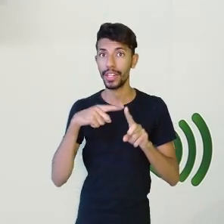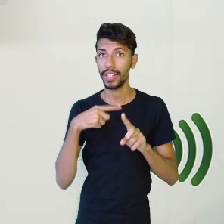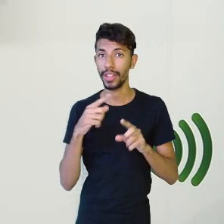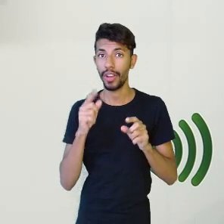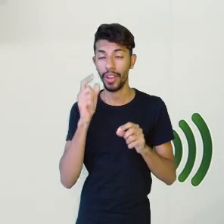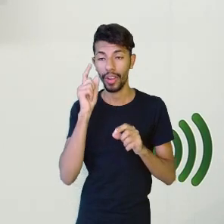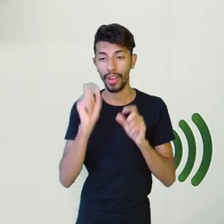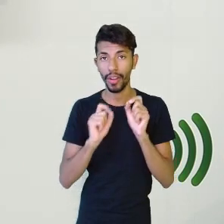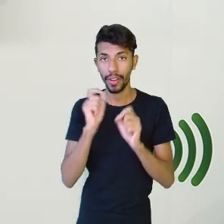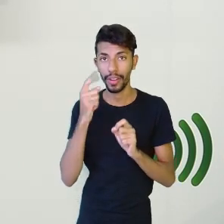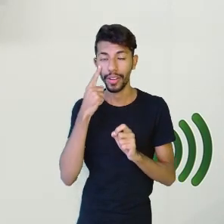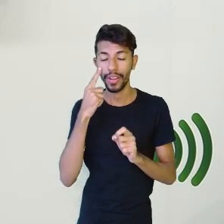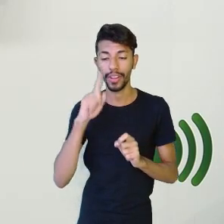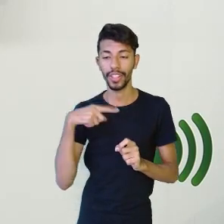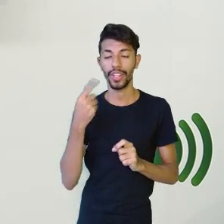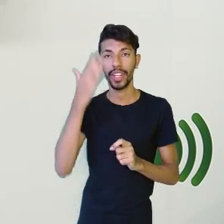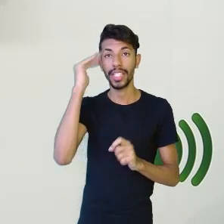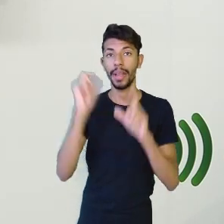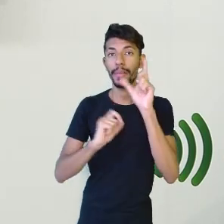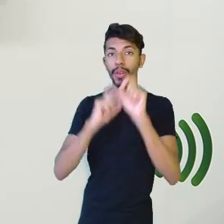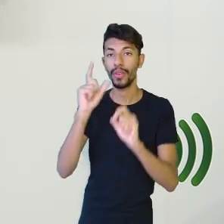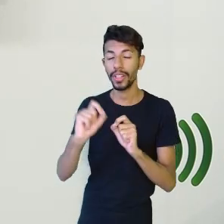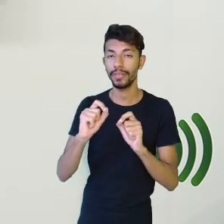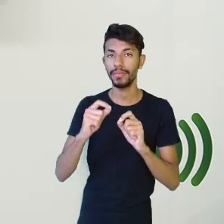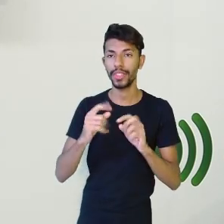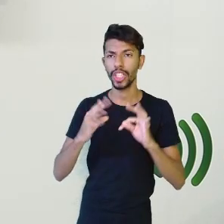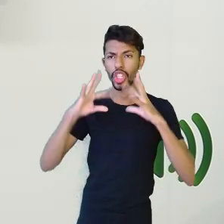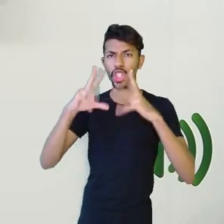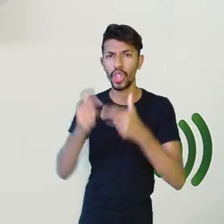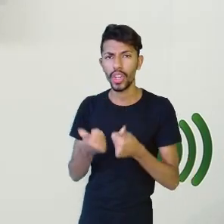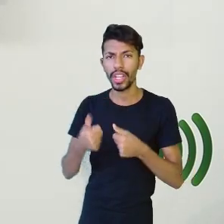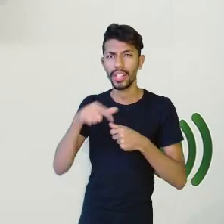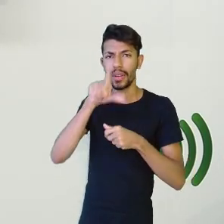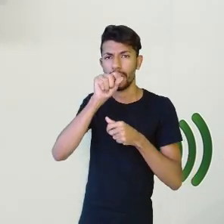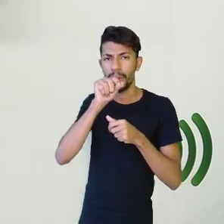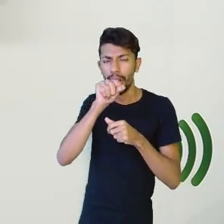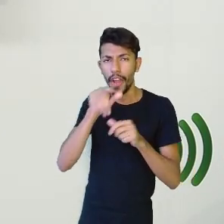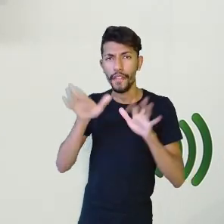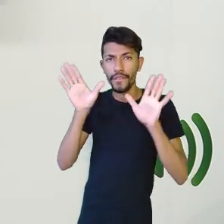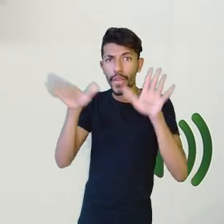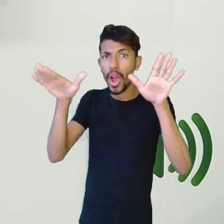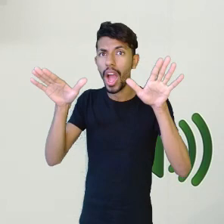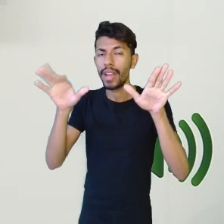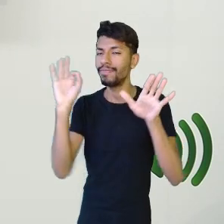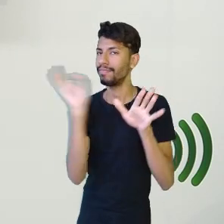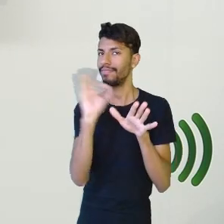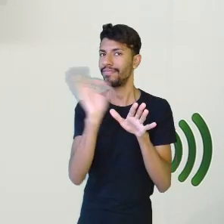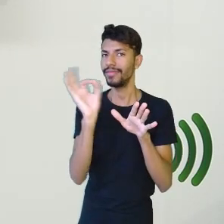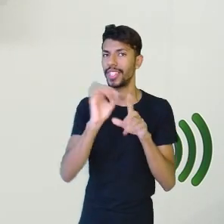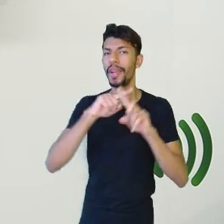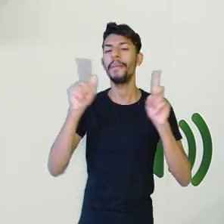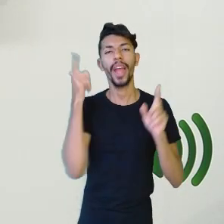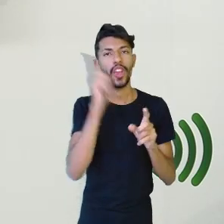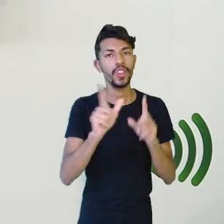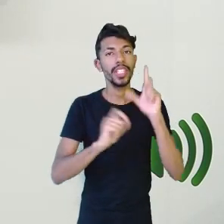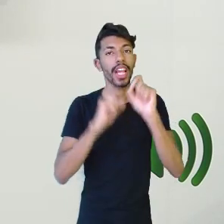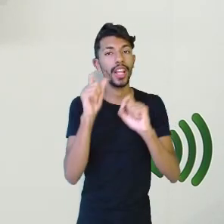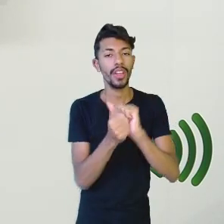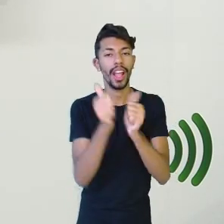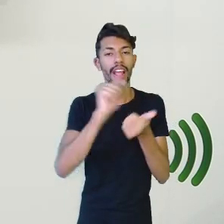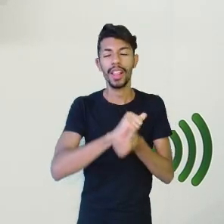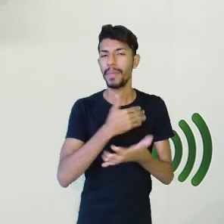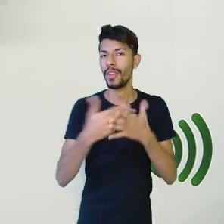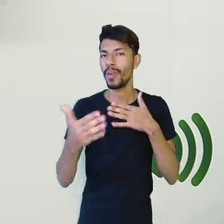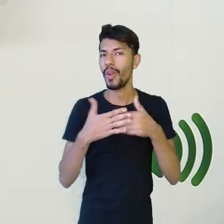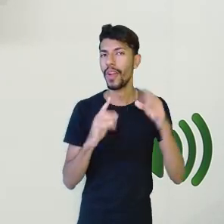elas voem, mas elas se adaptam facilmente a quaisquer ambientes. Então, sejam bem-vindos. Nós estamos falando agora